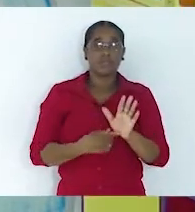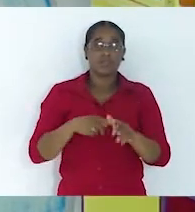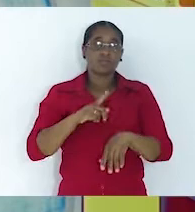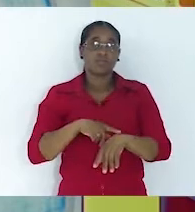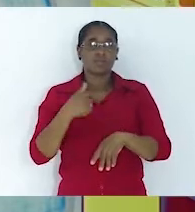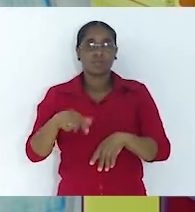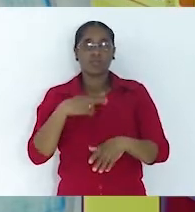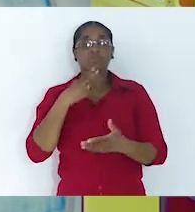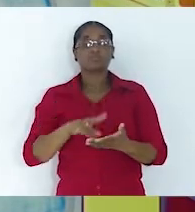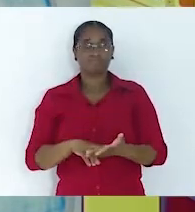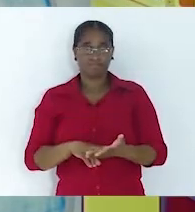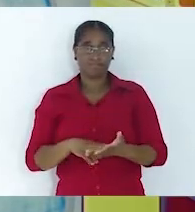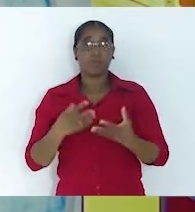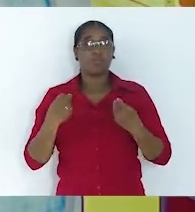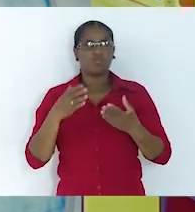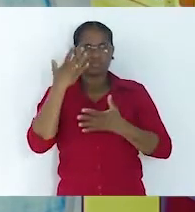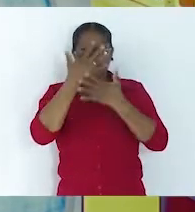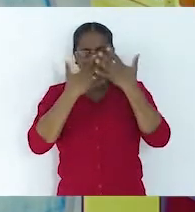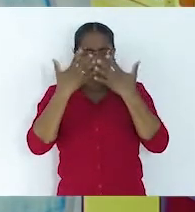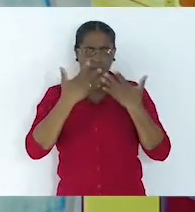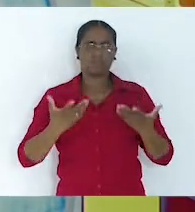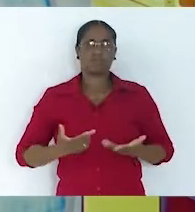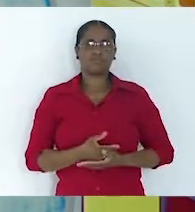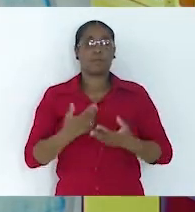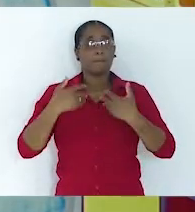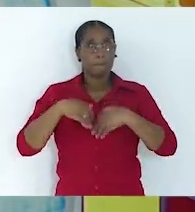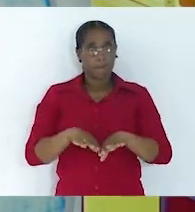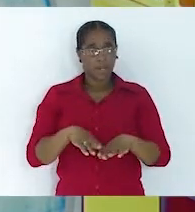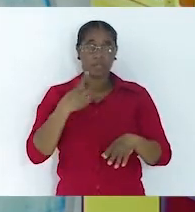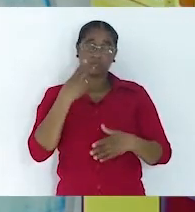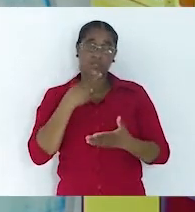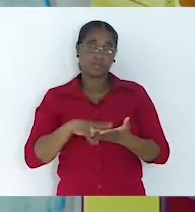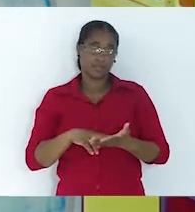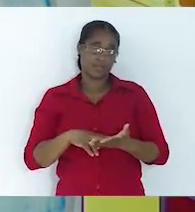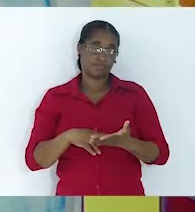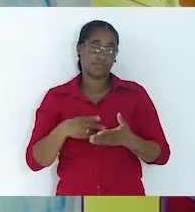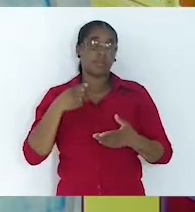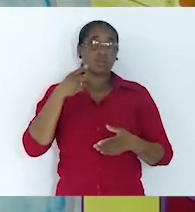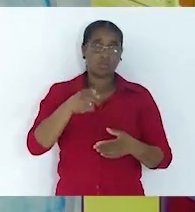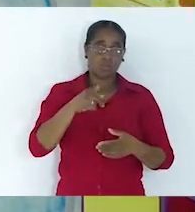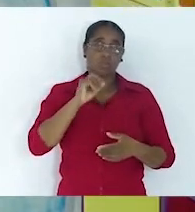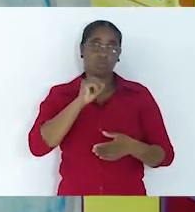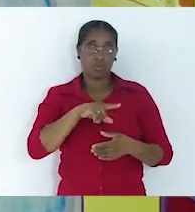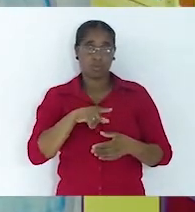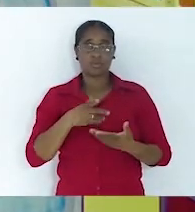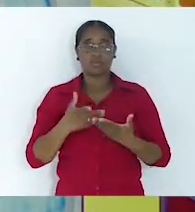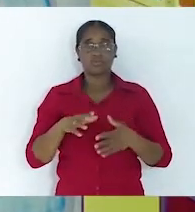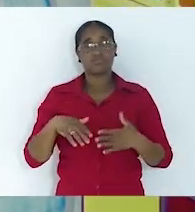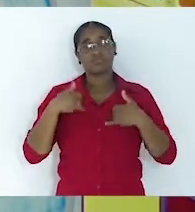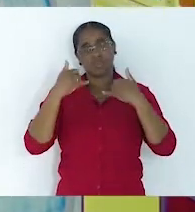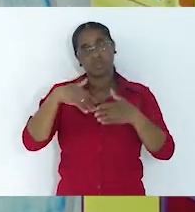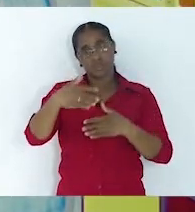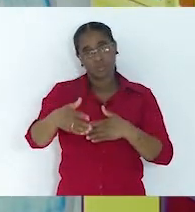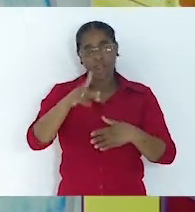realidade muito estranha, mas é uma realidade da qual tu podes, mais para a